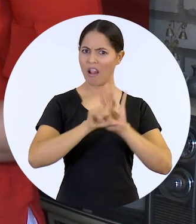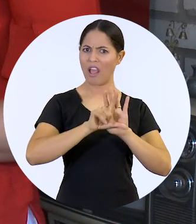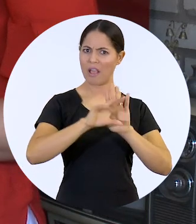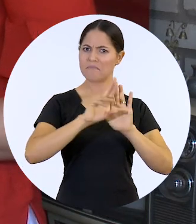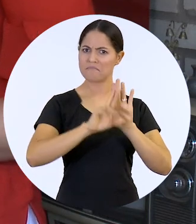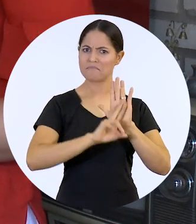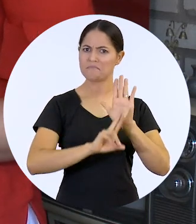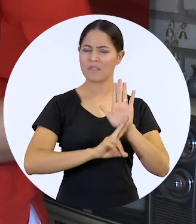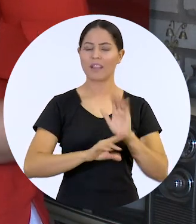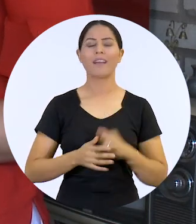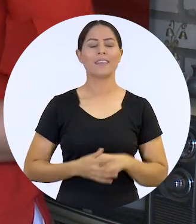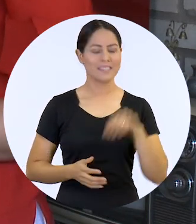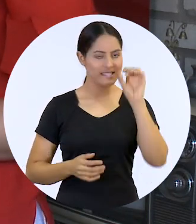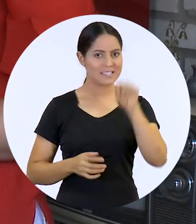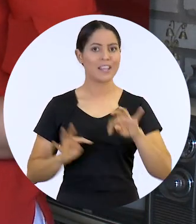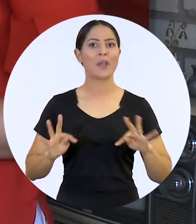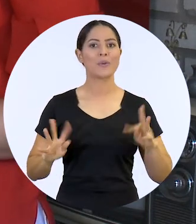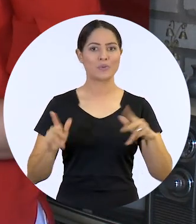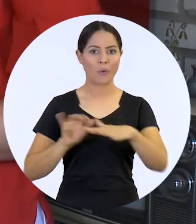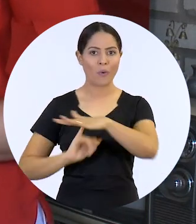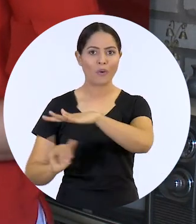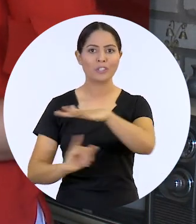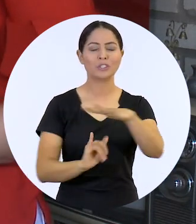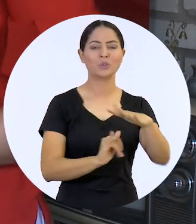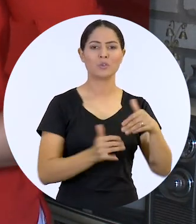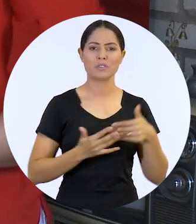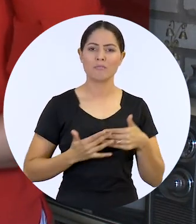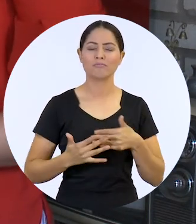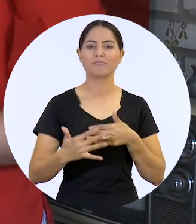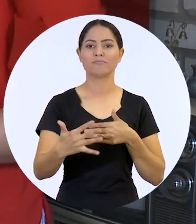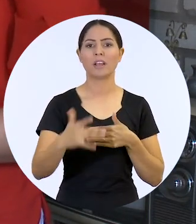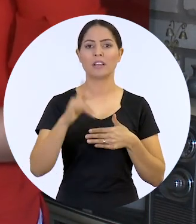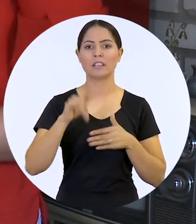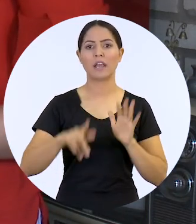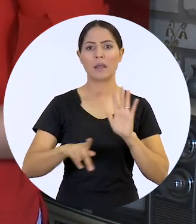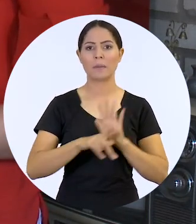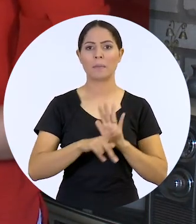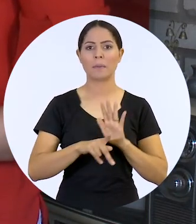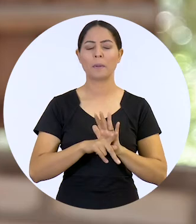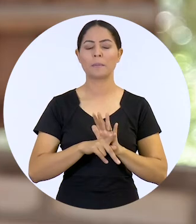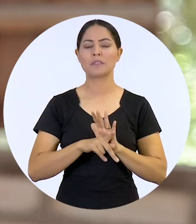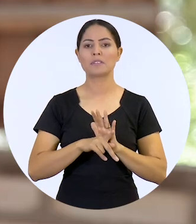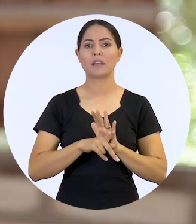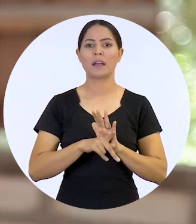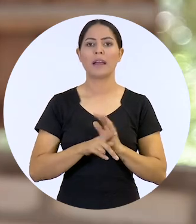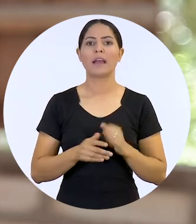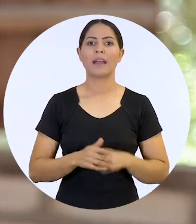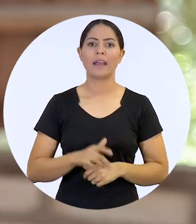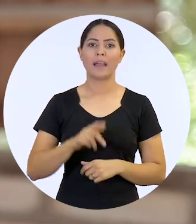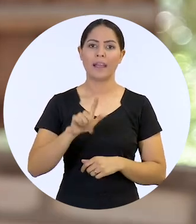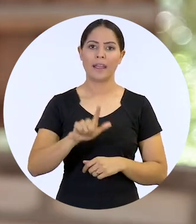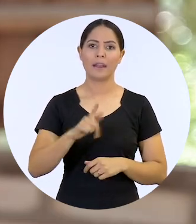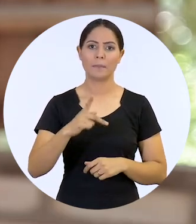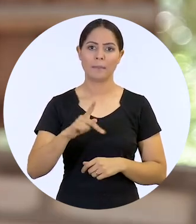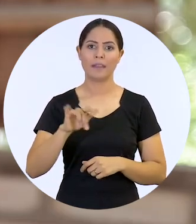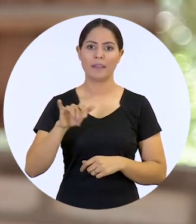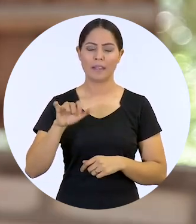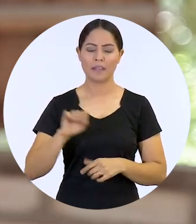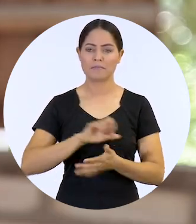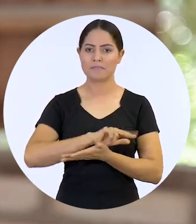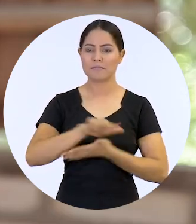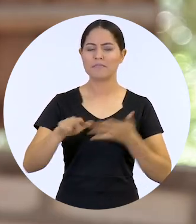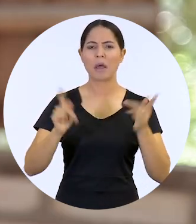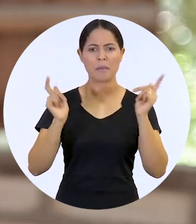leis? Sem dúvida nenhuma. Toda instituição de longa permanência, que são as LPIs, elas devem sim acolher o